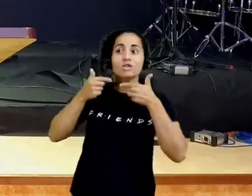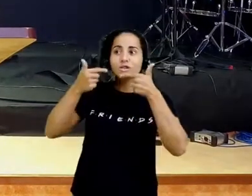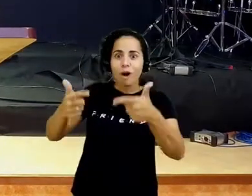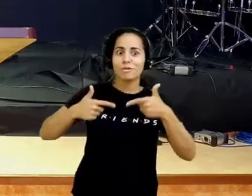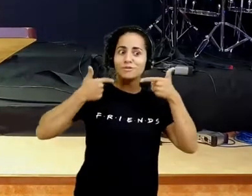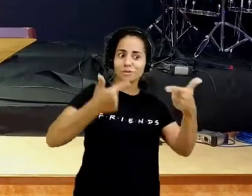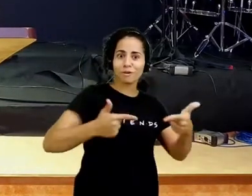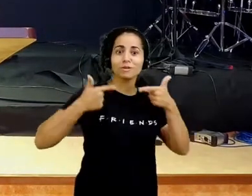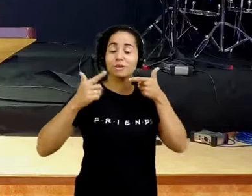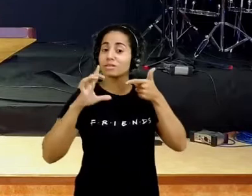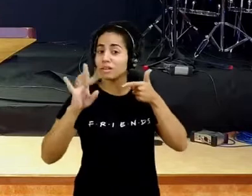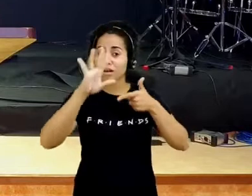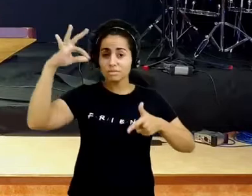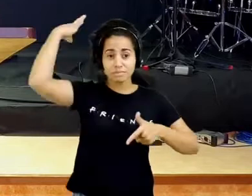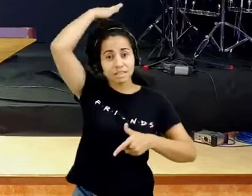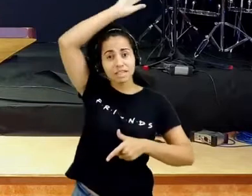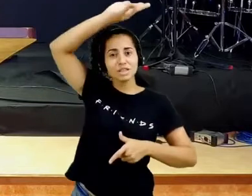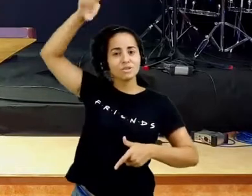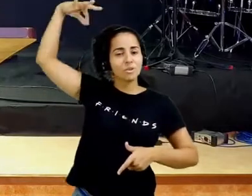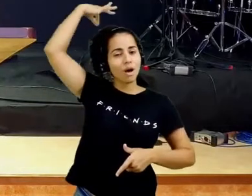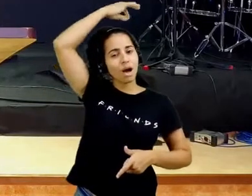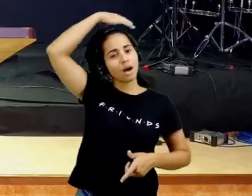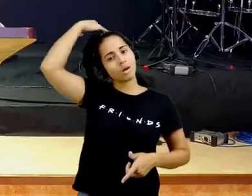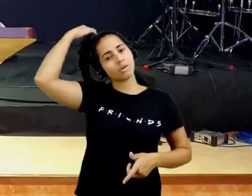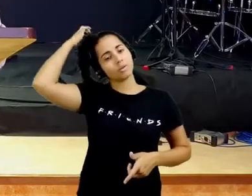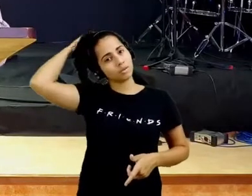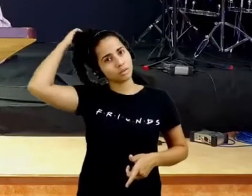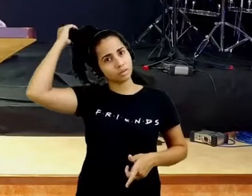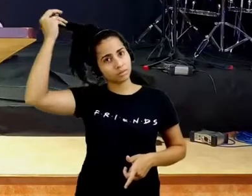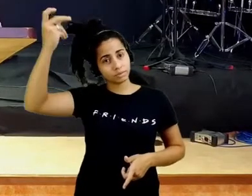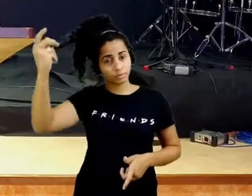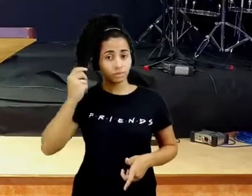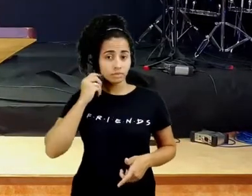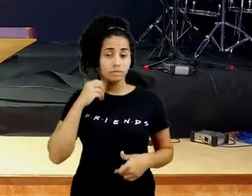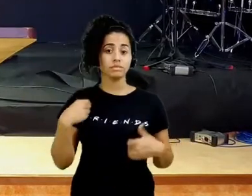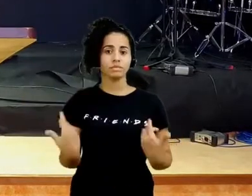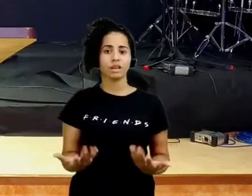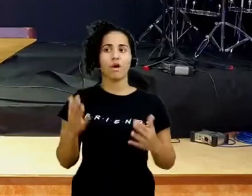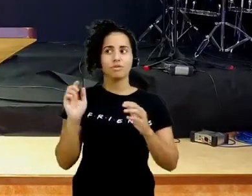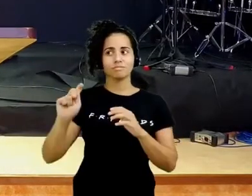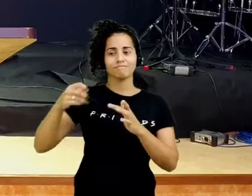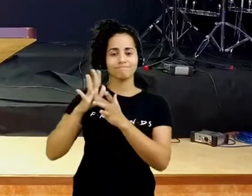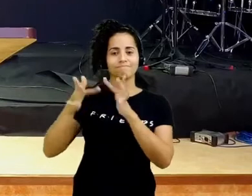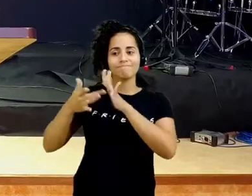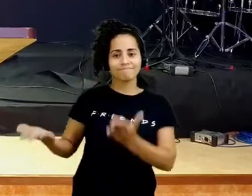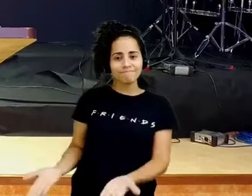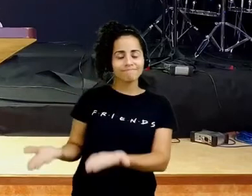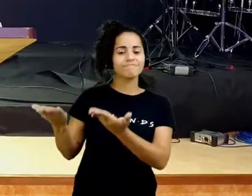bênçãos espirituais nas regiões celestes, meu amado. Louvado seja o nome do Senhor. Por